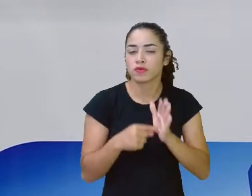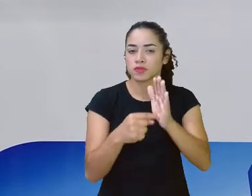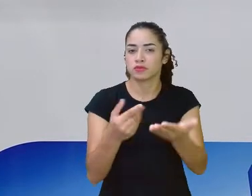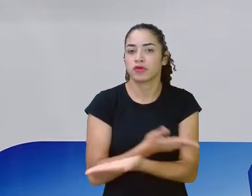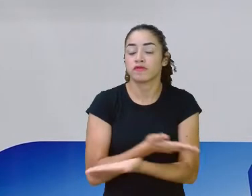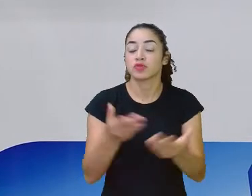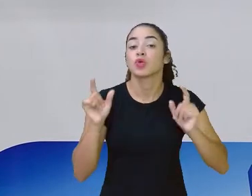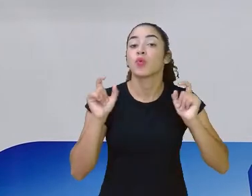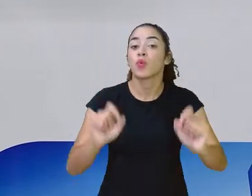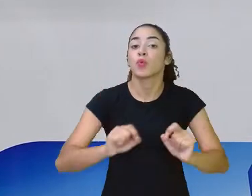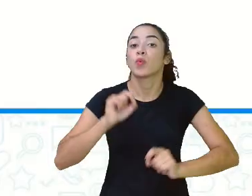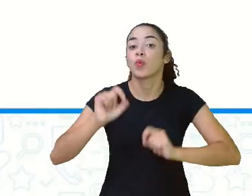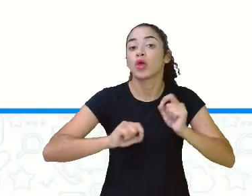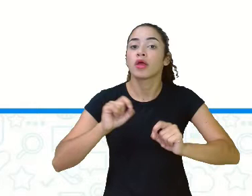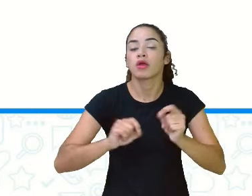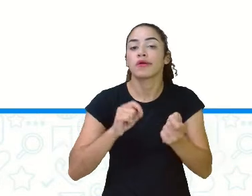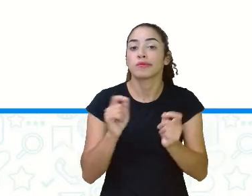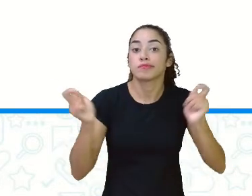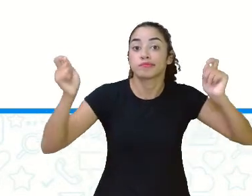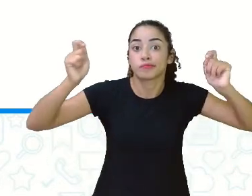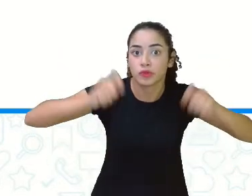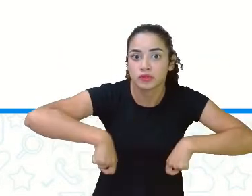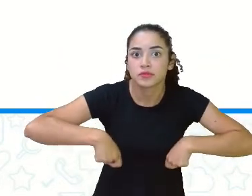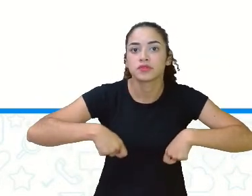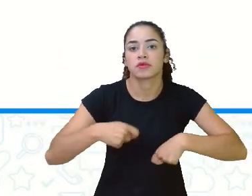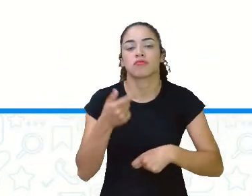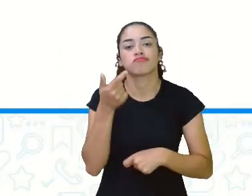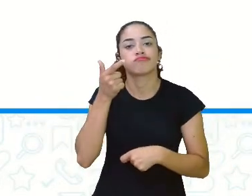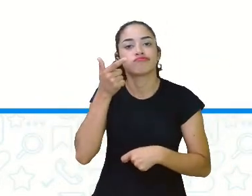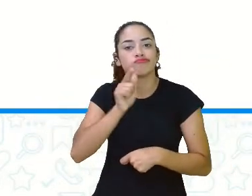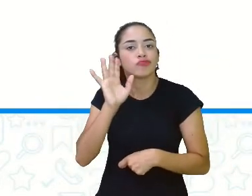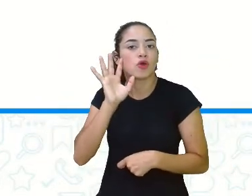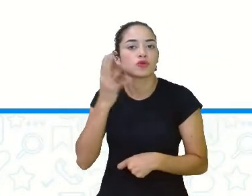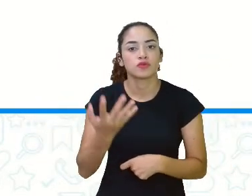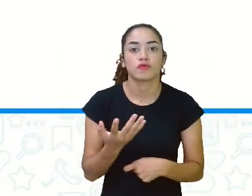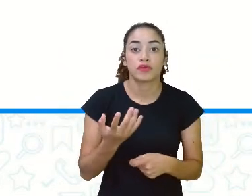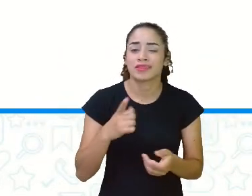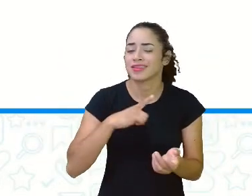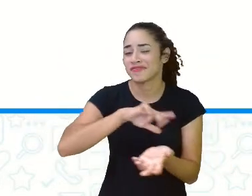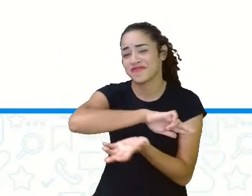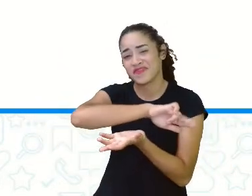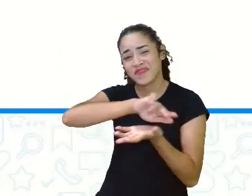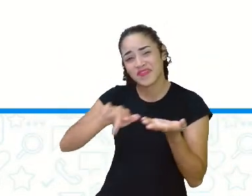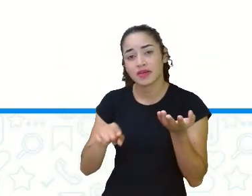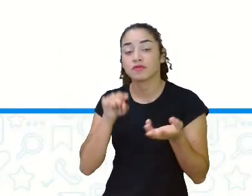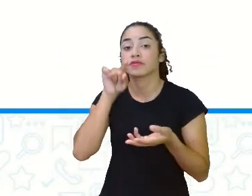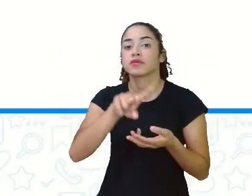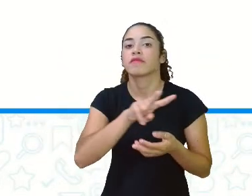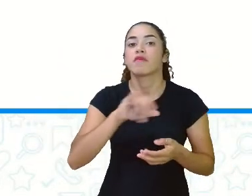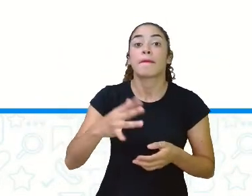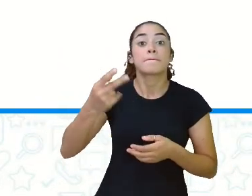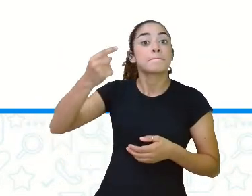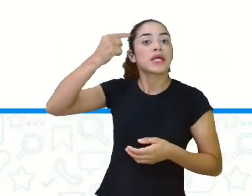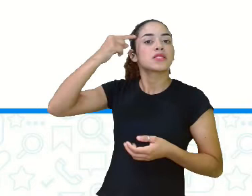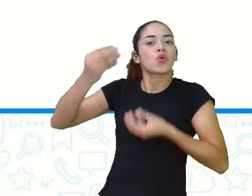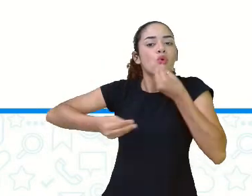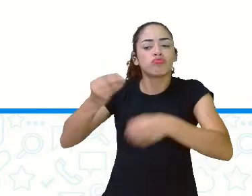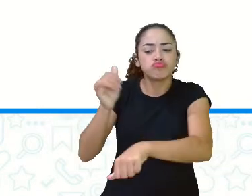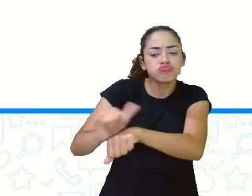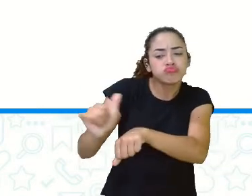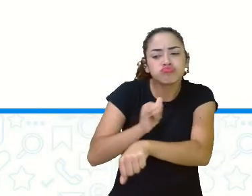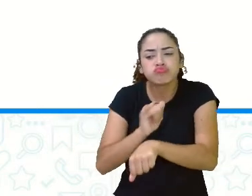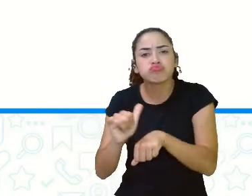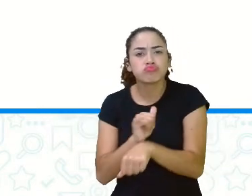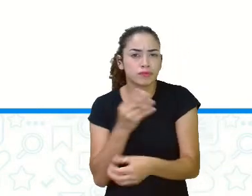certo? Lembrando que a gente tem várias. Você que vai pensar aí como é que você vai querer criar a sua estratégia. Olha aí